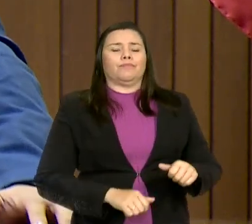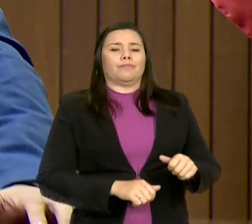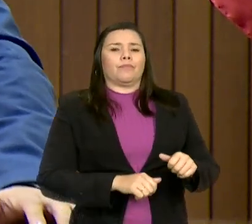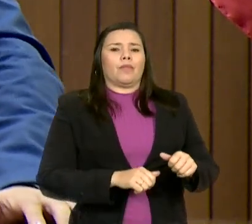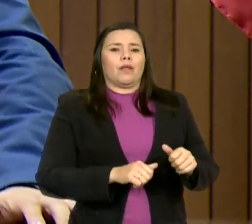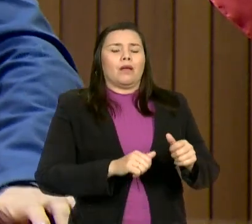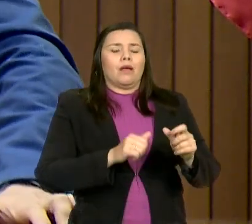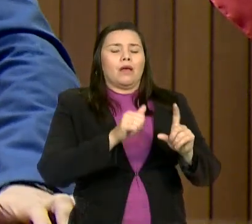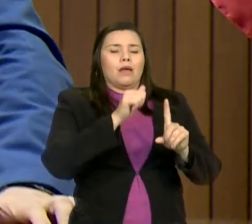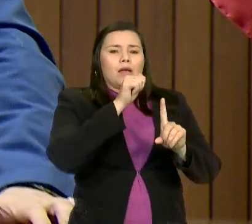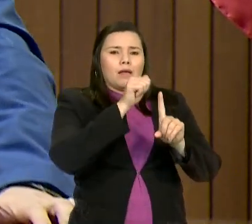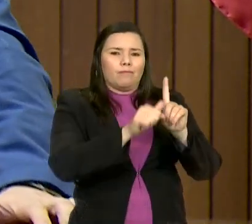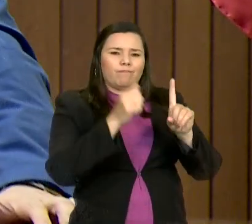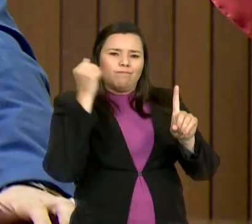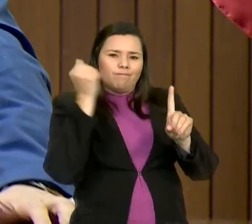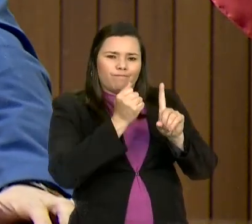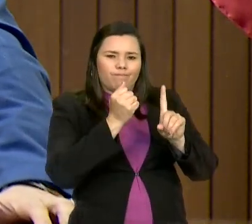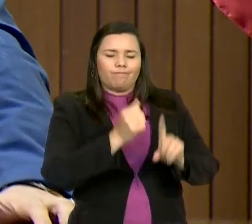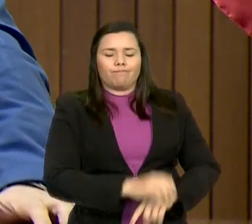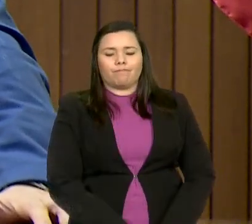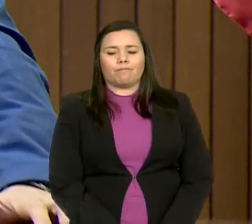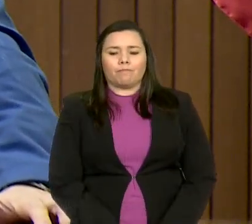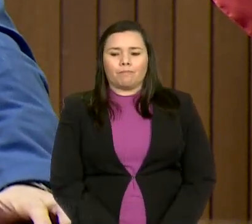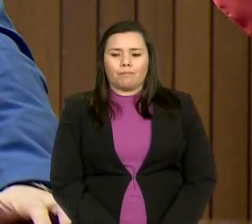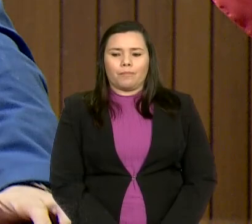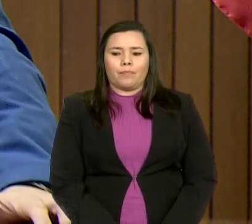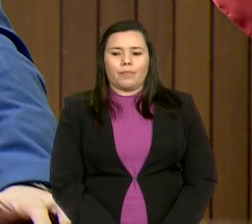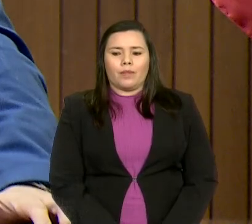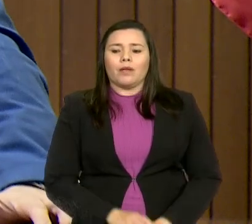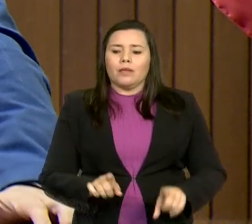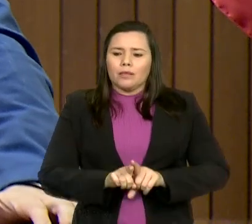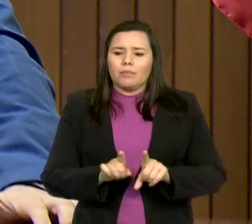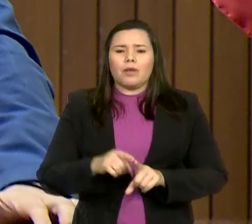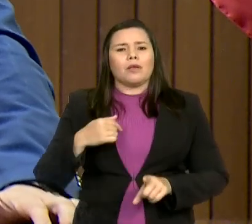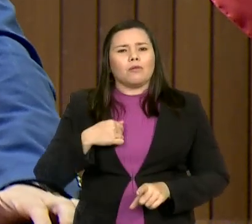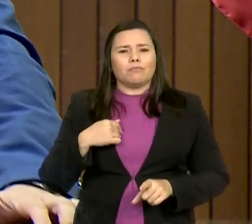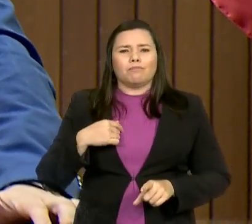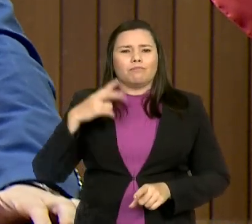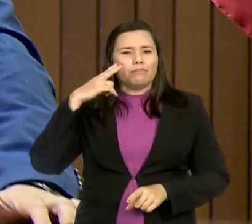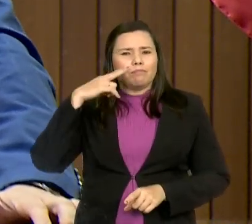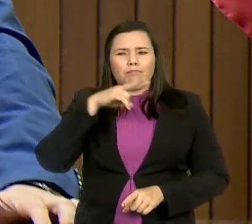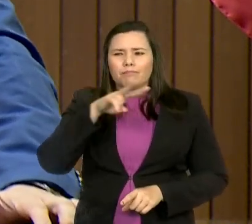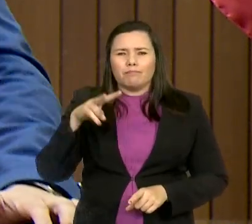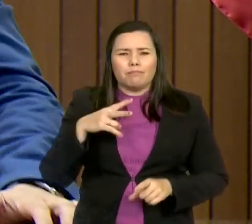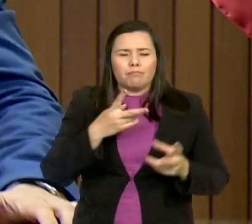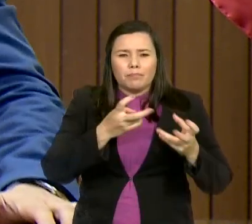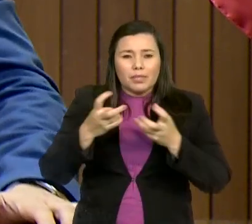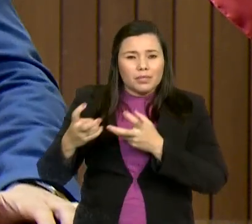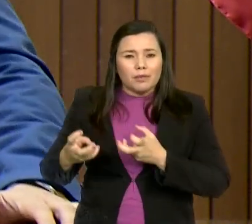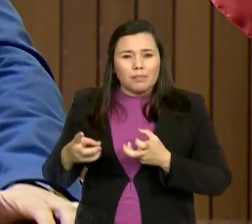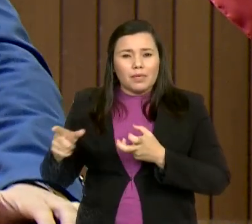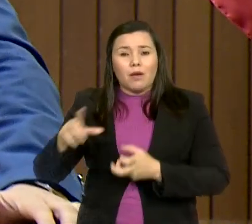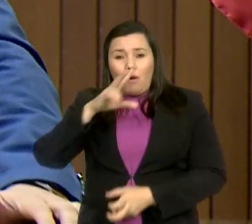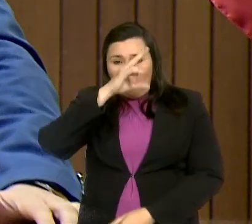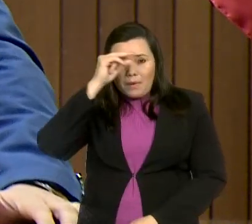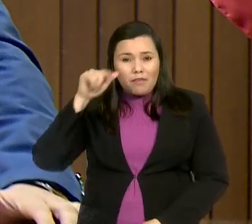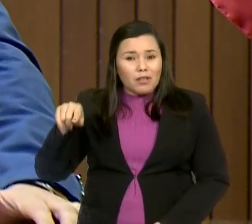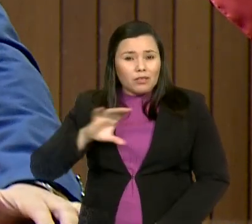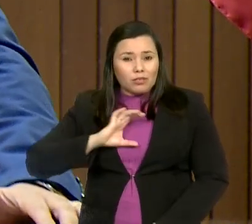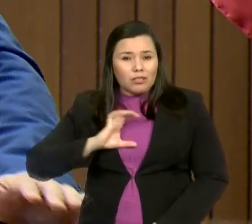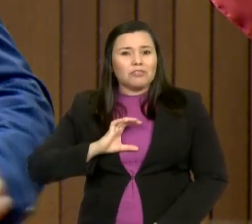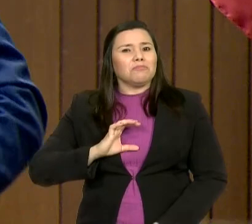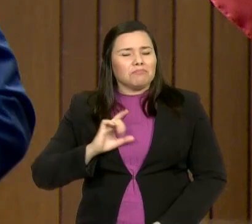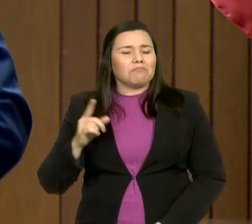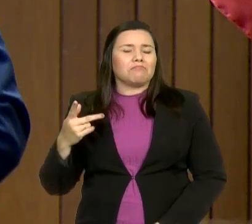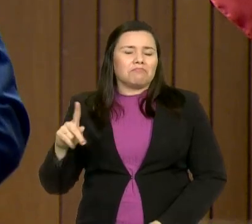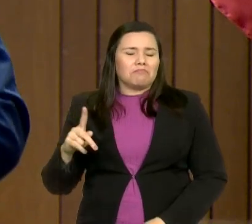a gente pôde acompanhar a grande gestão do prefeito Fábio Gentil. E em seguida, no mesmo dia, no mesmo sábado, o nosso